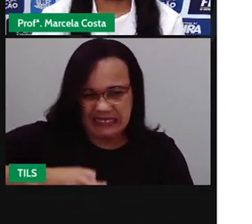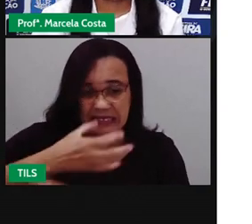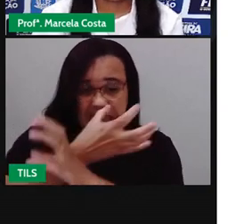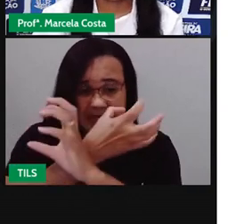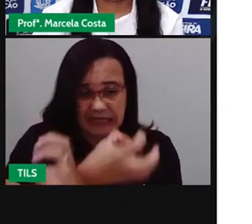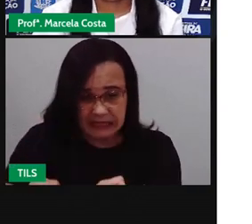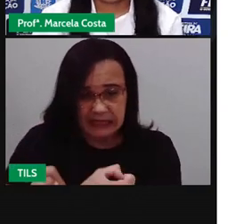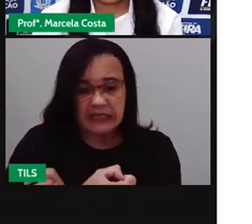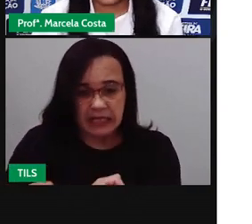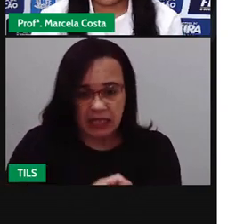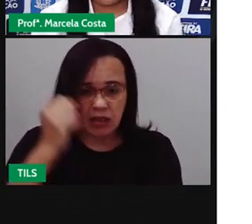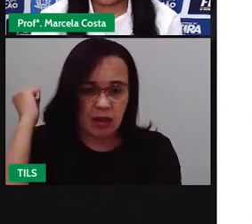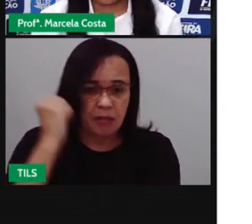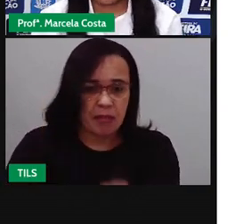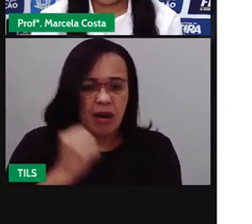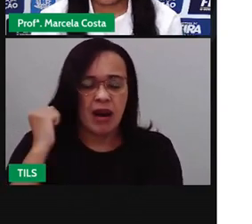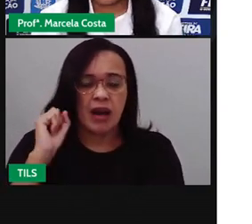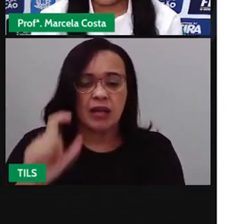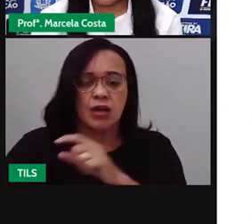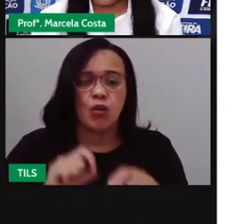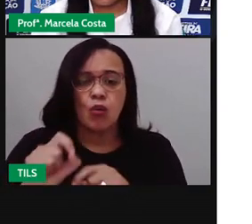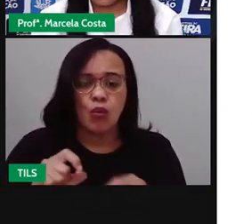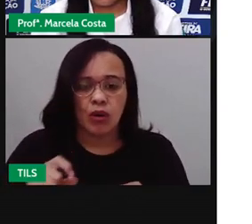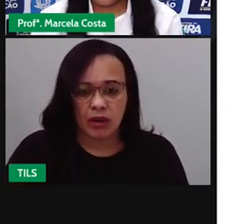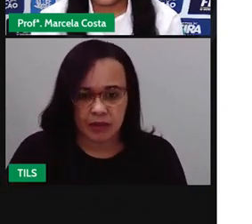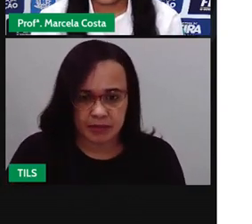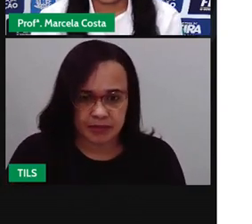com espinhos e falta d'água.